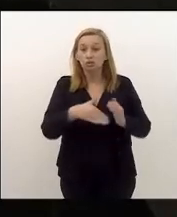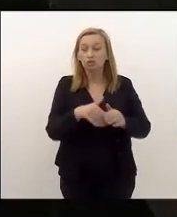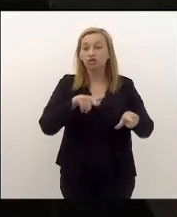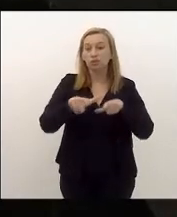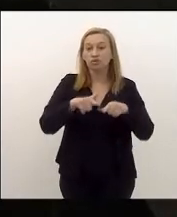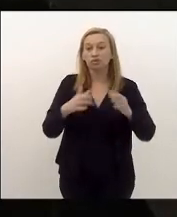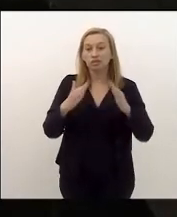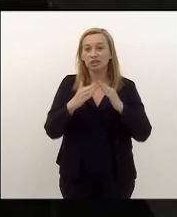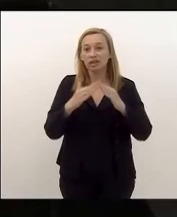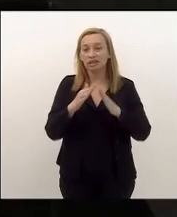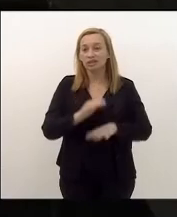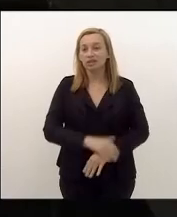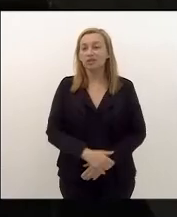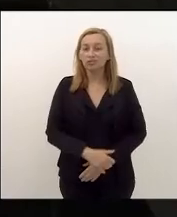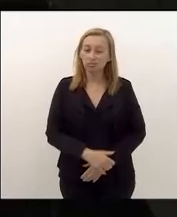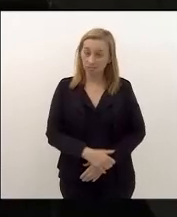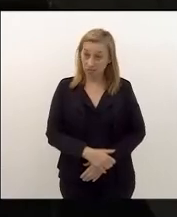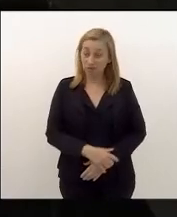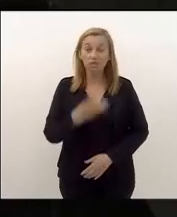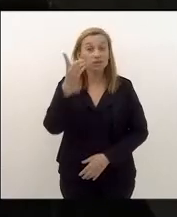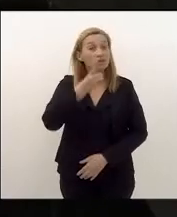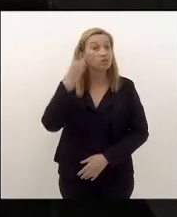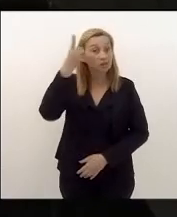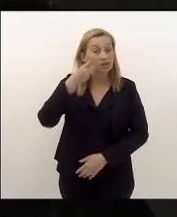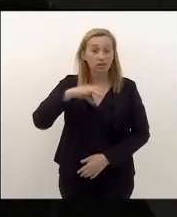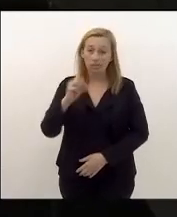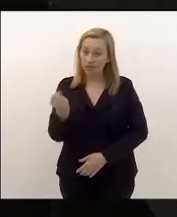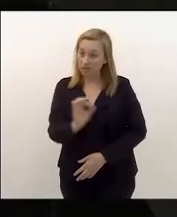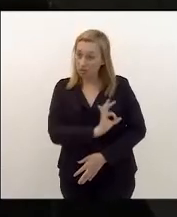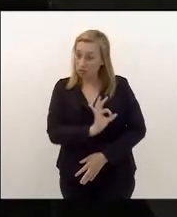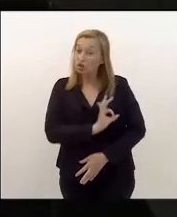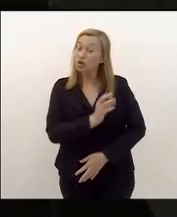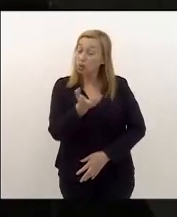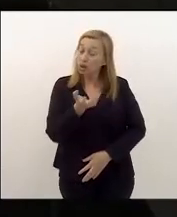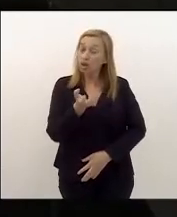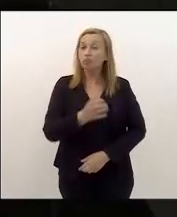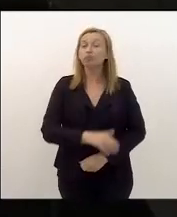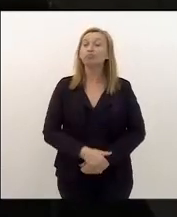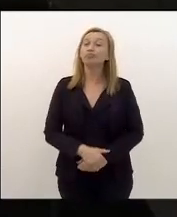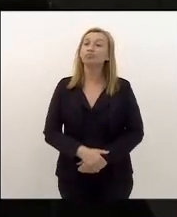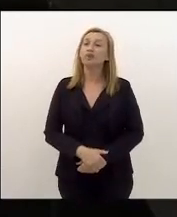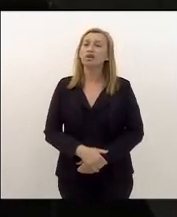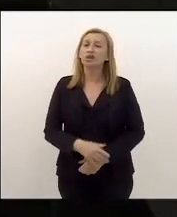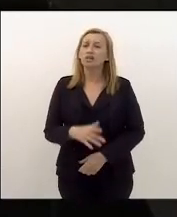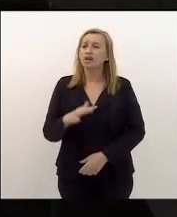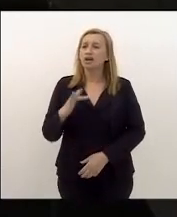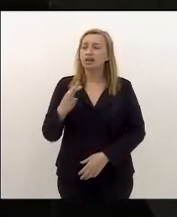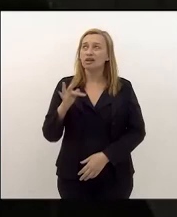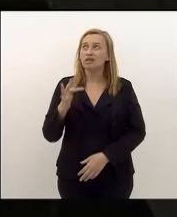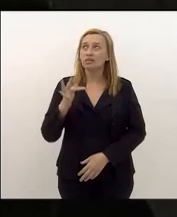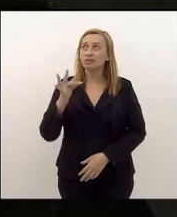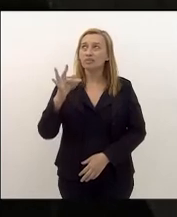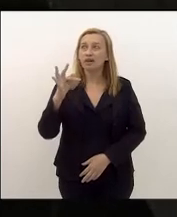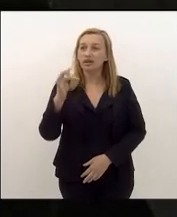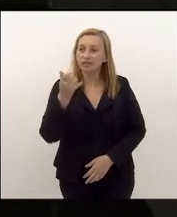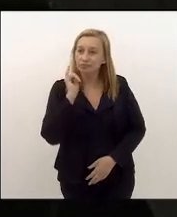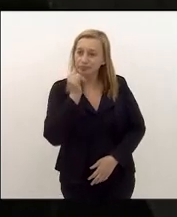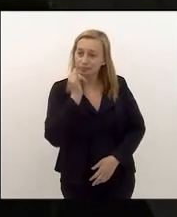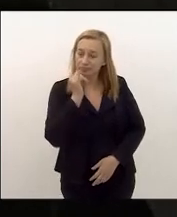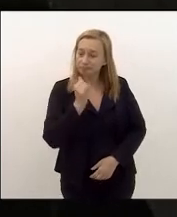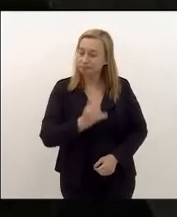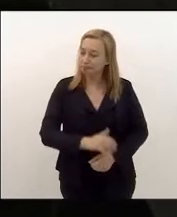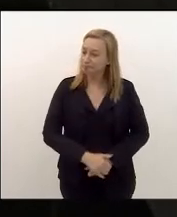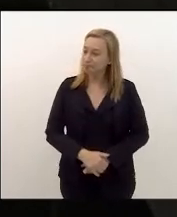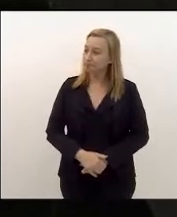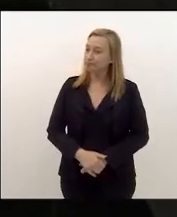casa. Deputada Marta Rocha, eu quero aqui apenas fazer um brevíssimo relatório para em seguida abordar